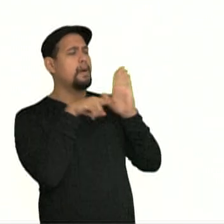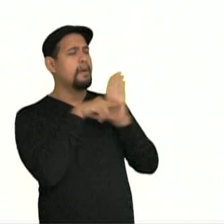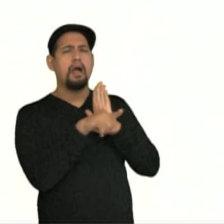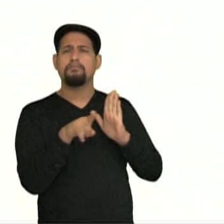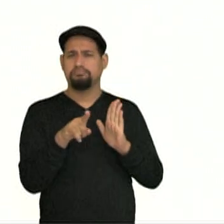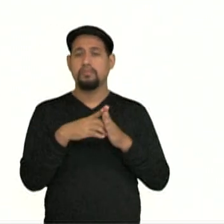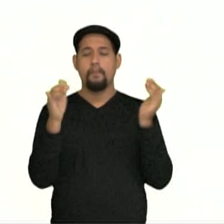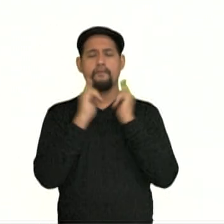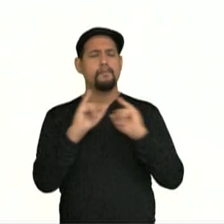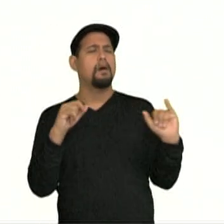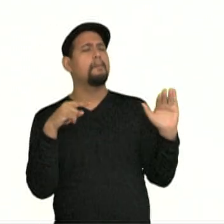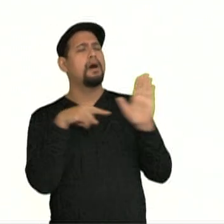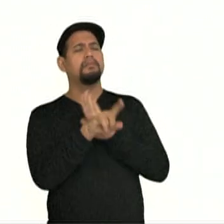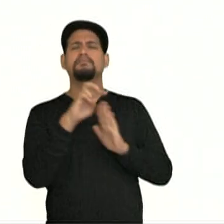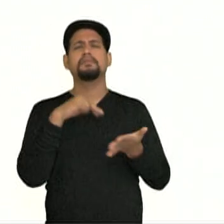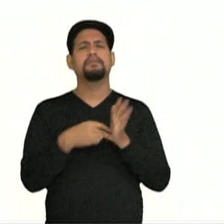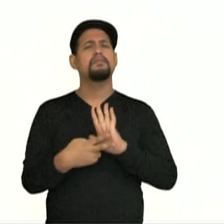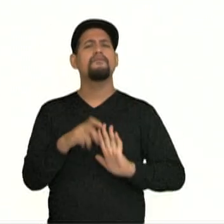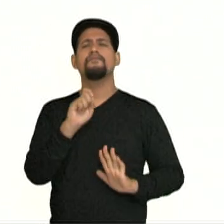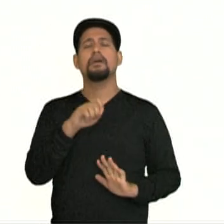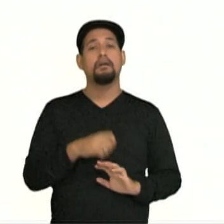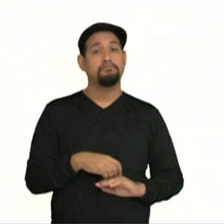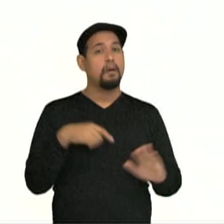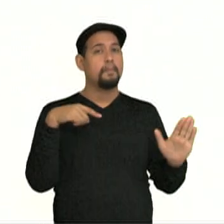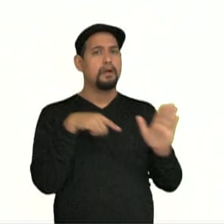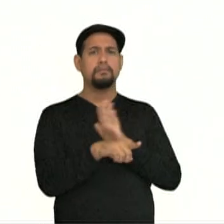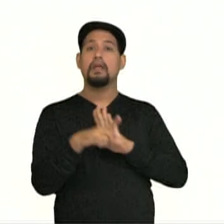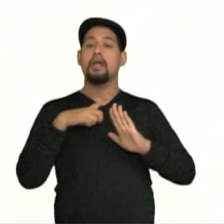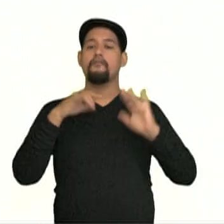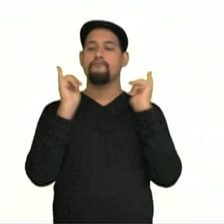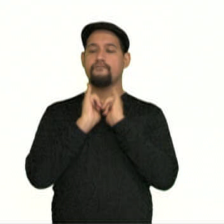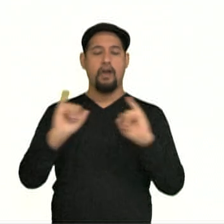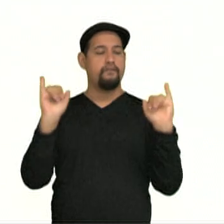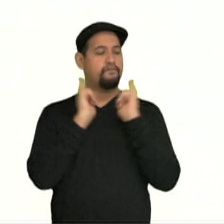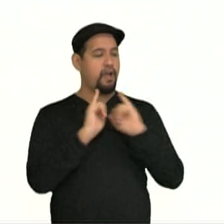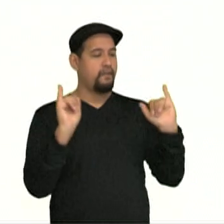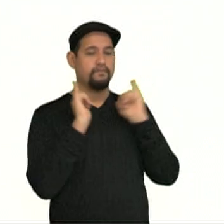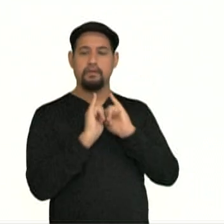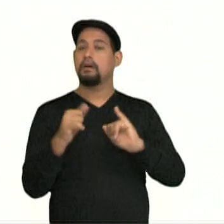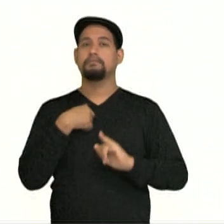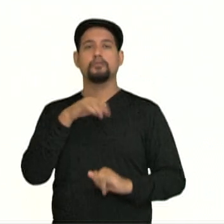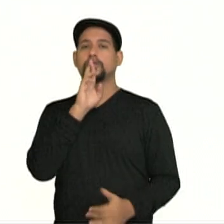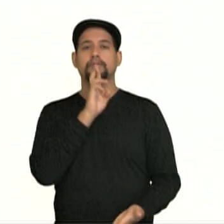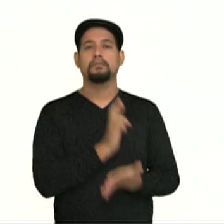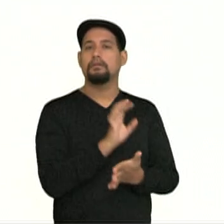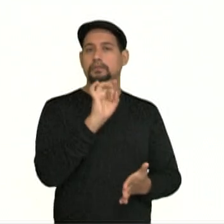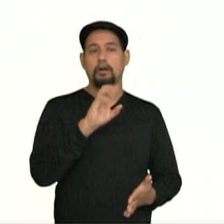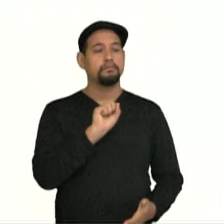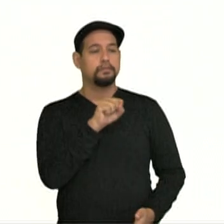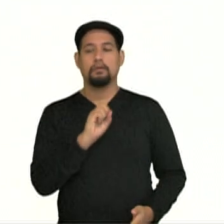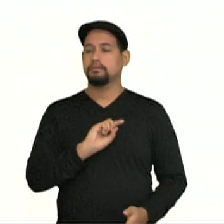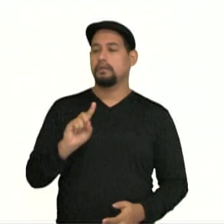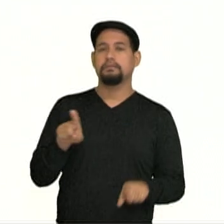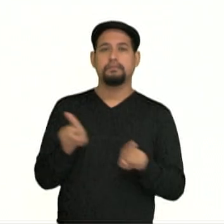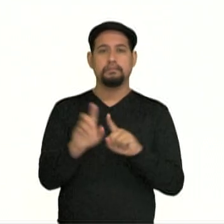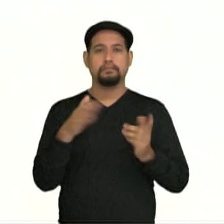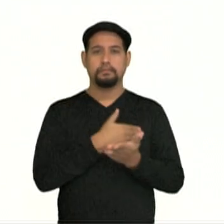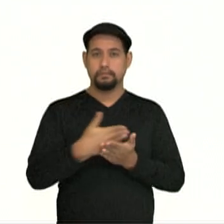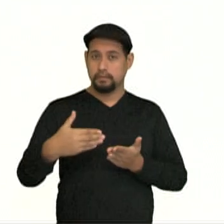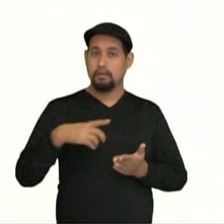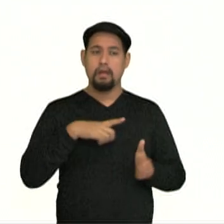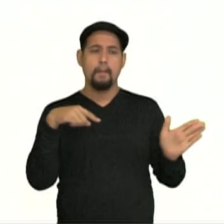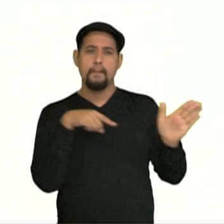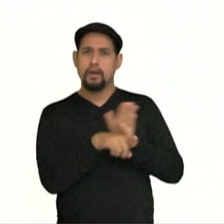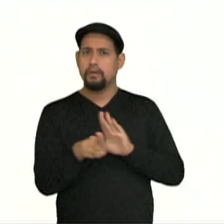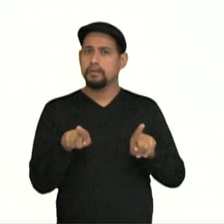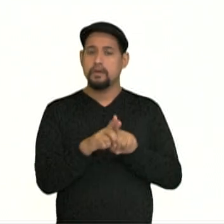information question, né? O que seria isso? Uma pergunta informativa que não podemos responder apenas com sim ou não, iniciamos com a question